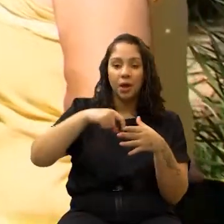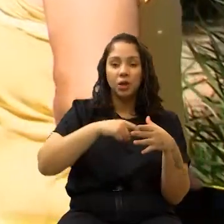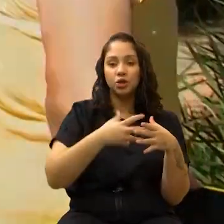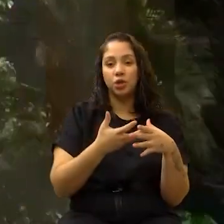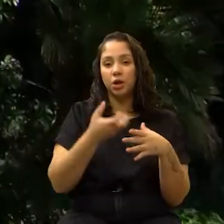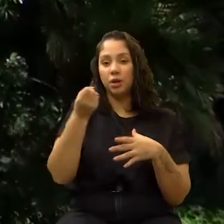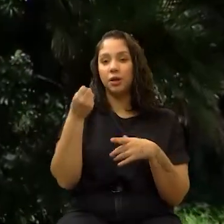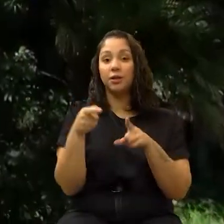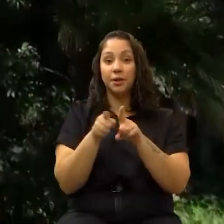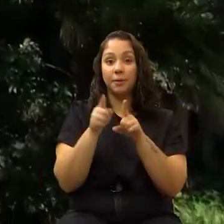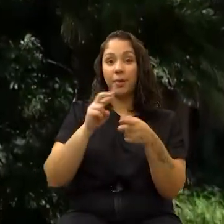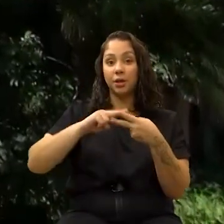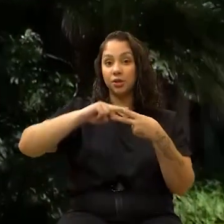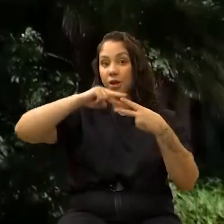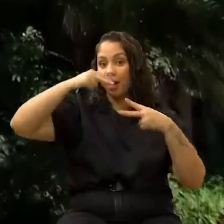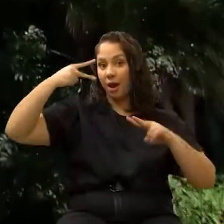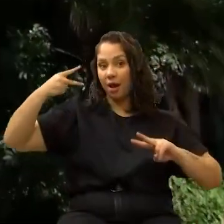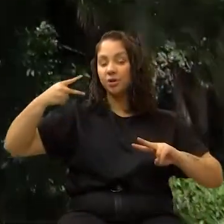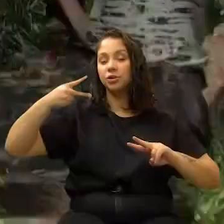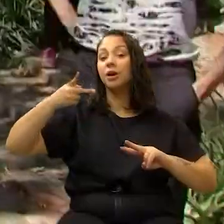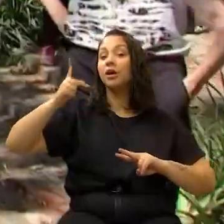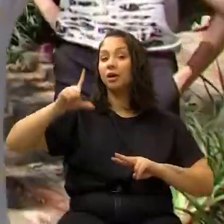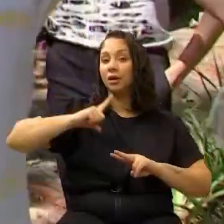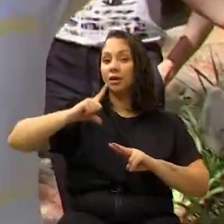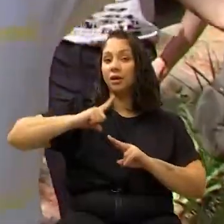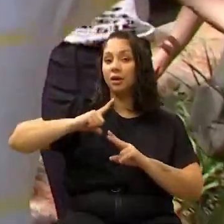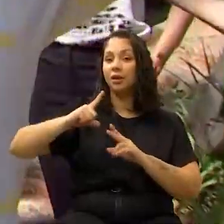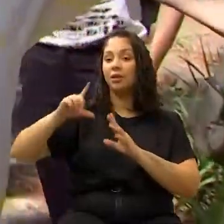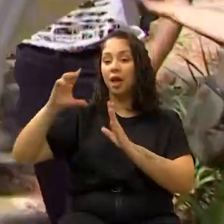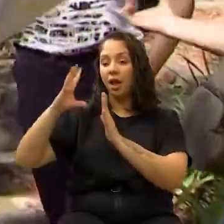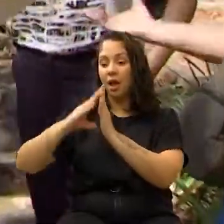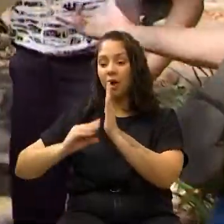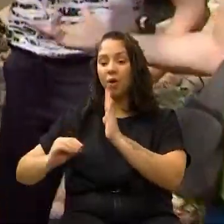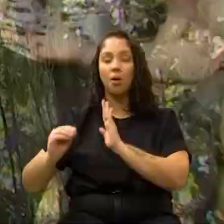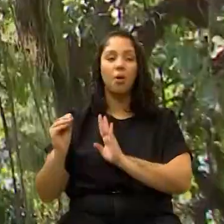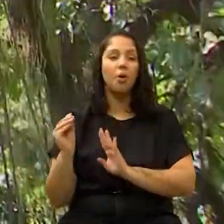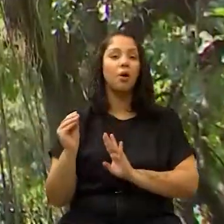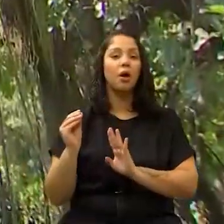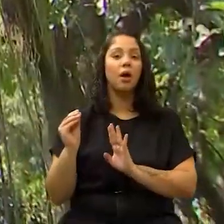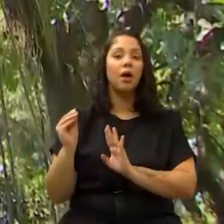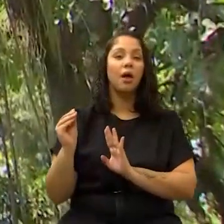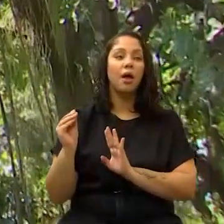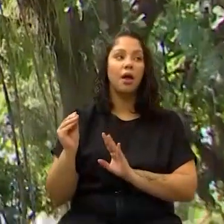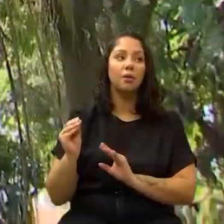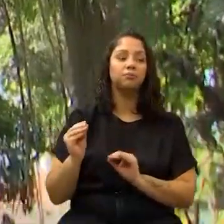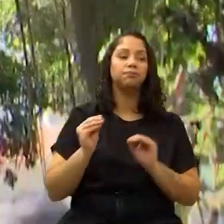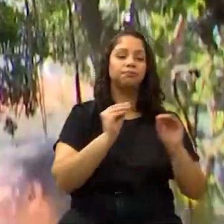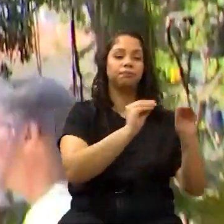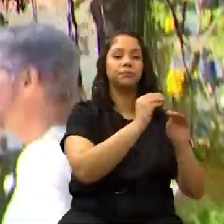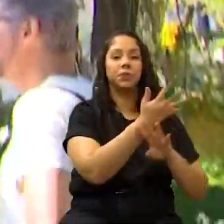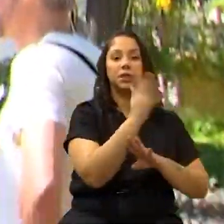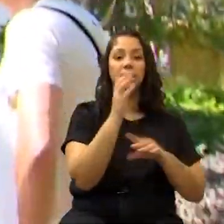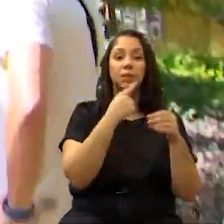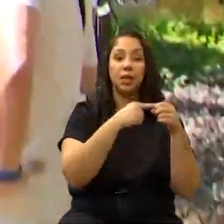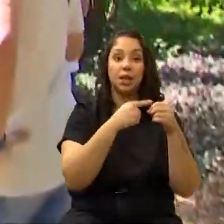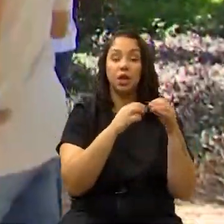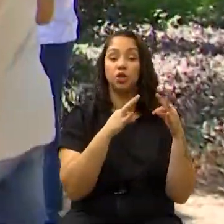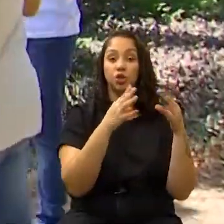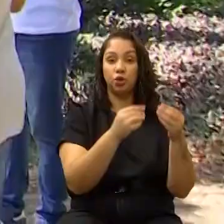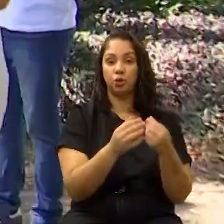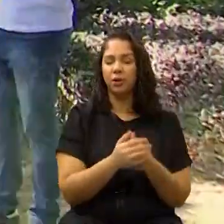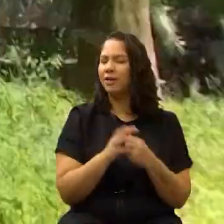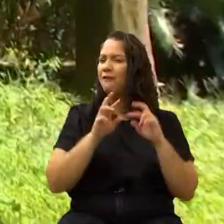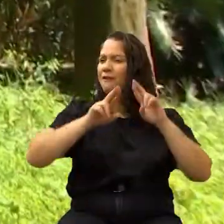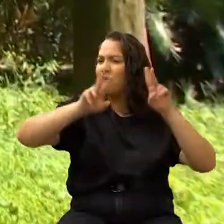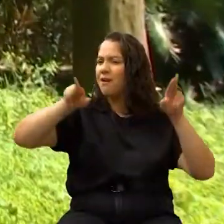de sementes, de genética, de tudo, né, que é replicado para a cidade toda. E ele contando aqui nessa